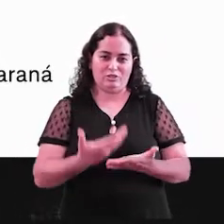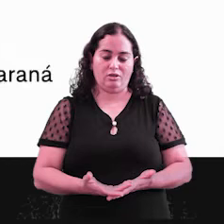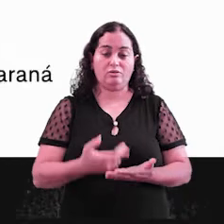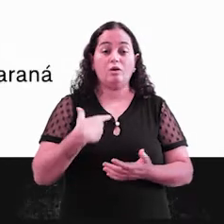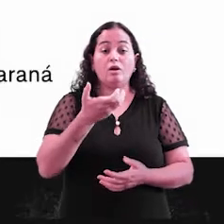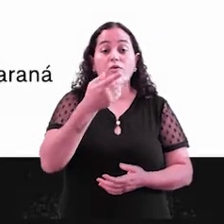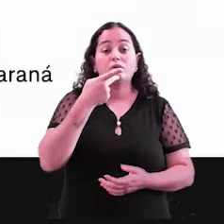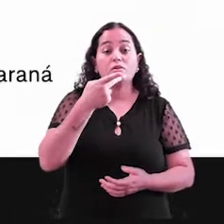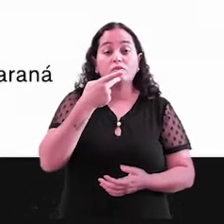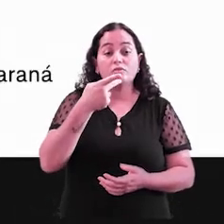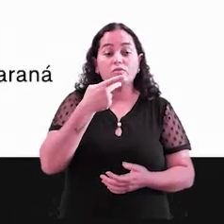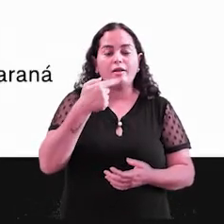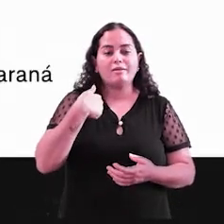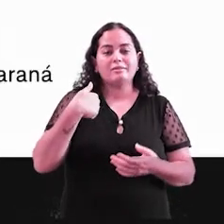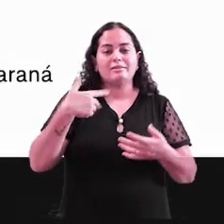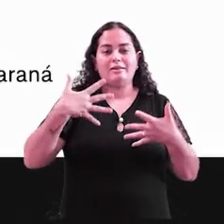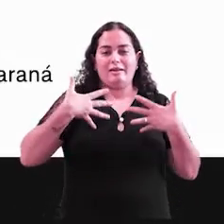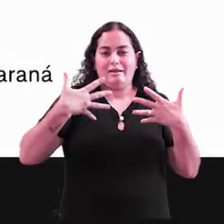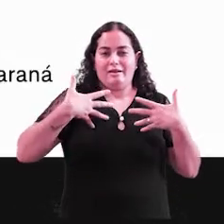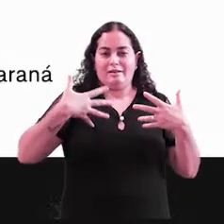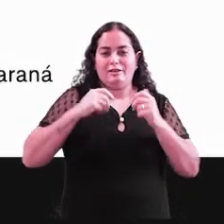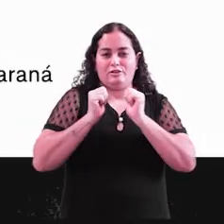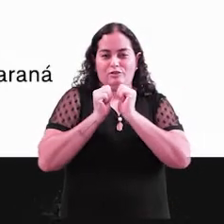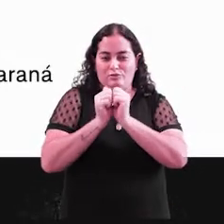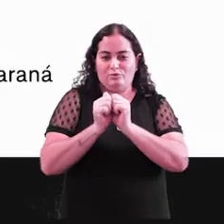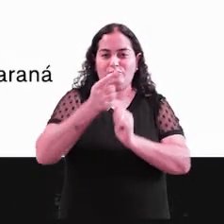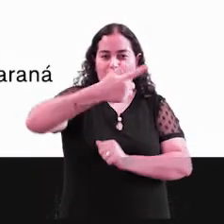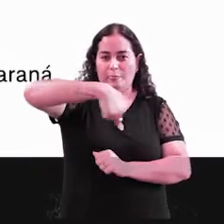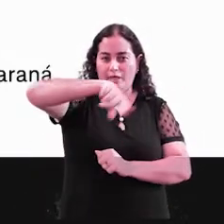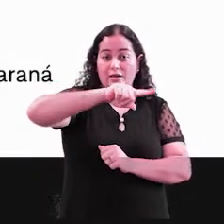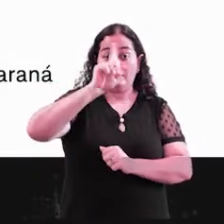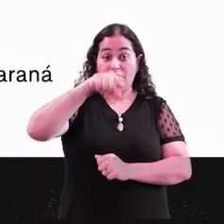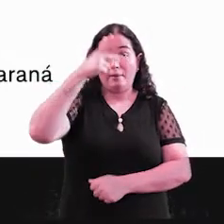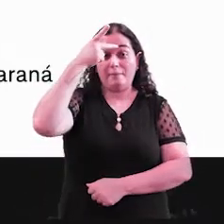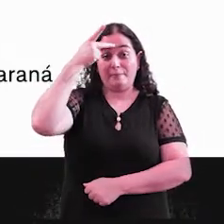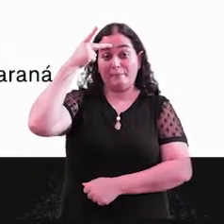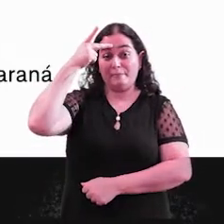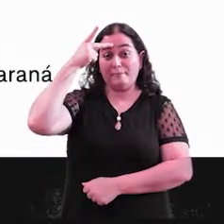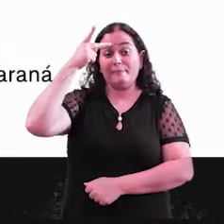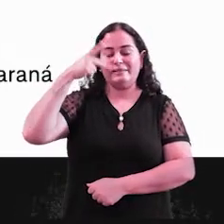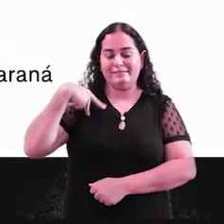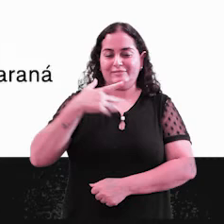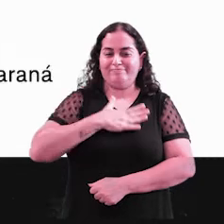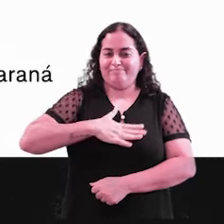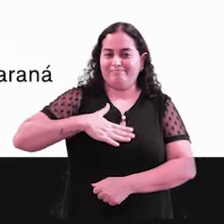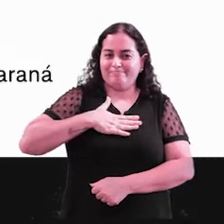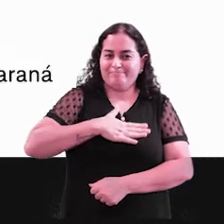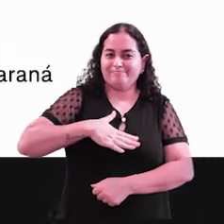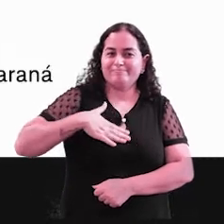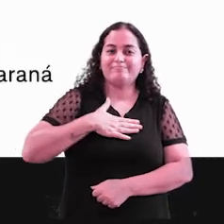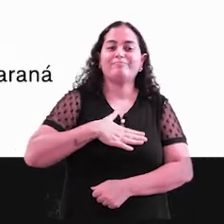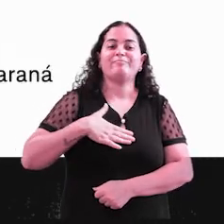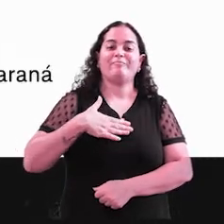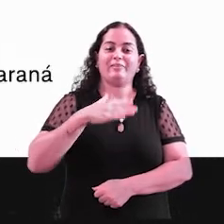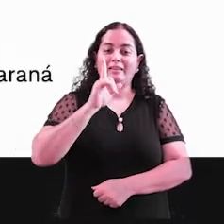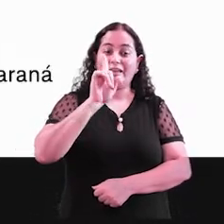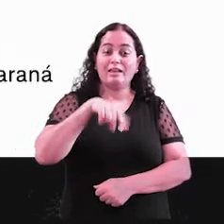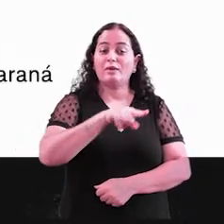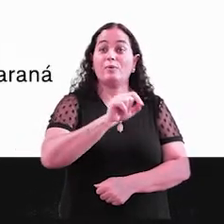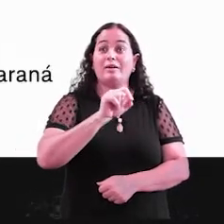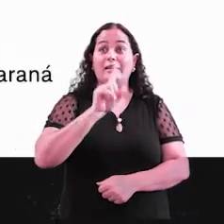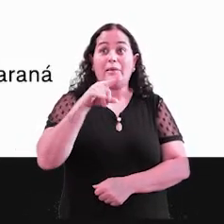Eu queria dizer, para além dessa alegria de estar nesse evento com vocês, com pessoas que são muito, muito queridas e diante da